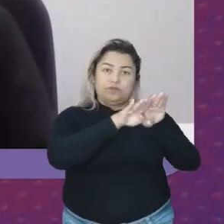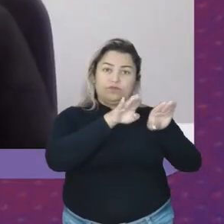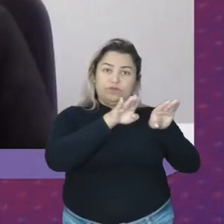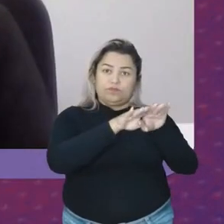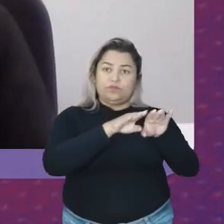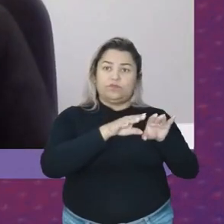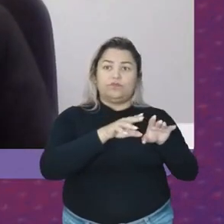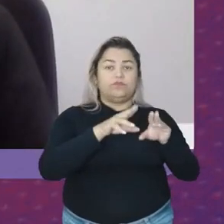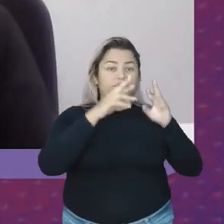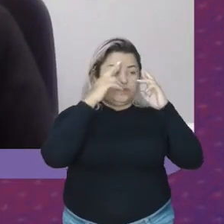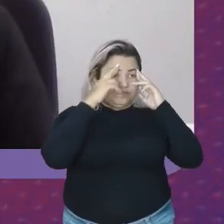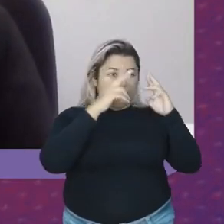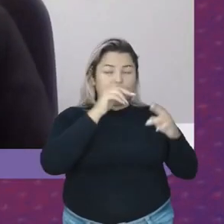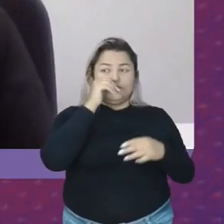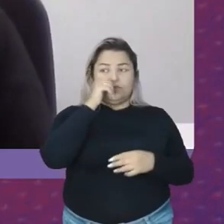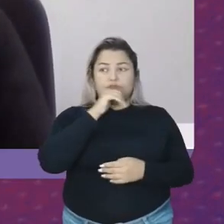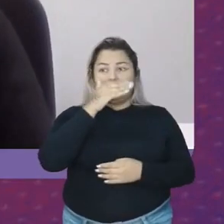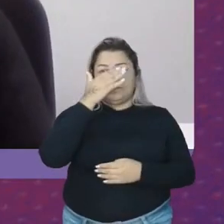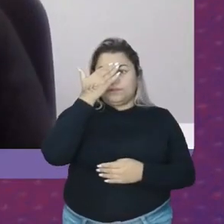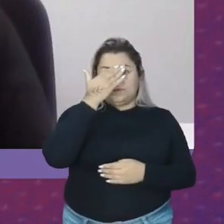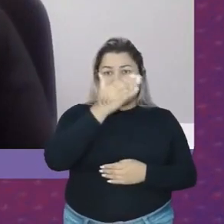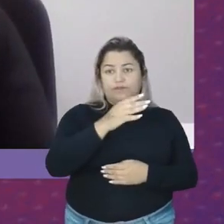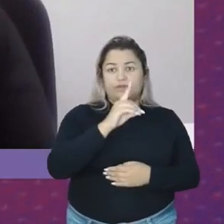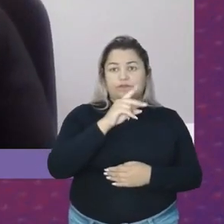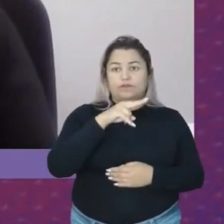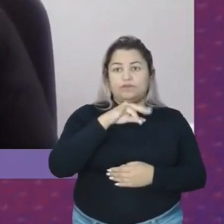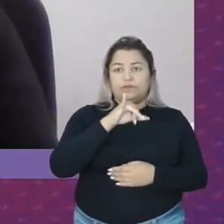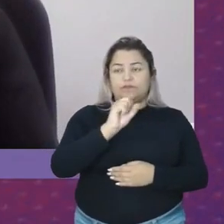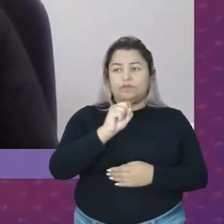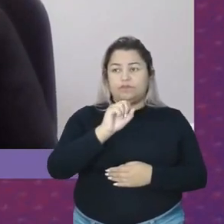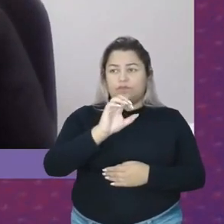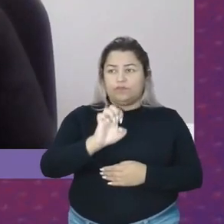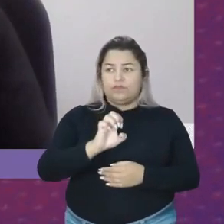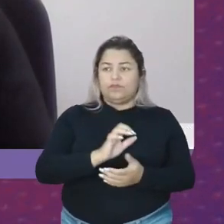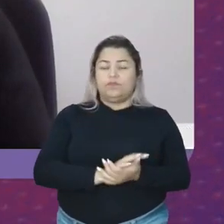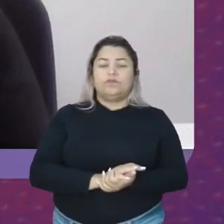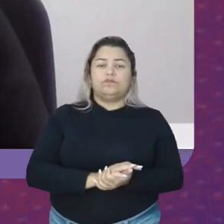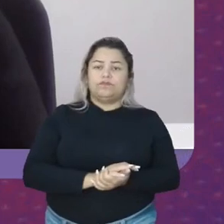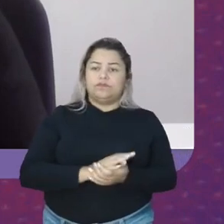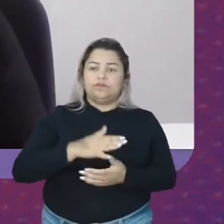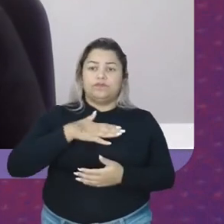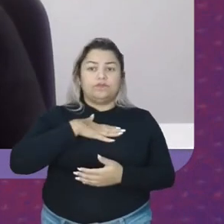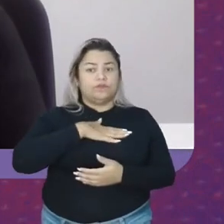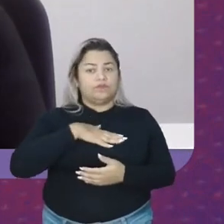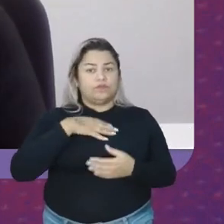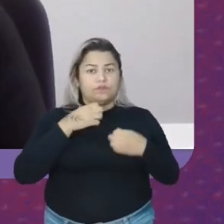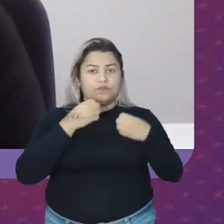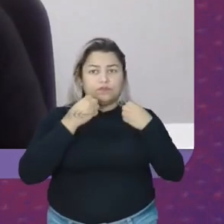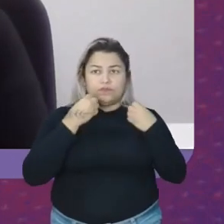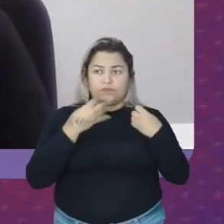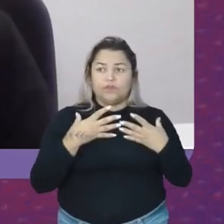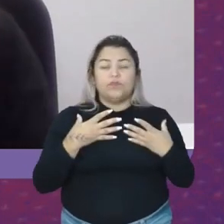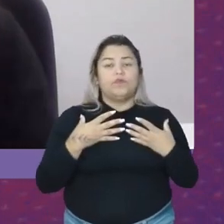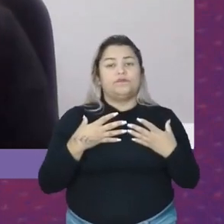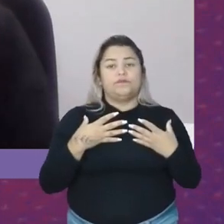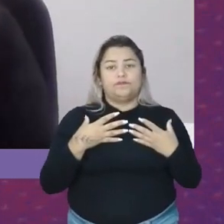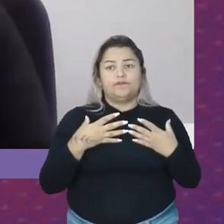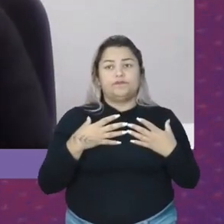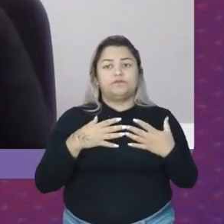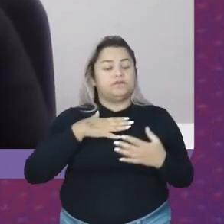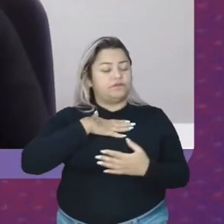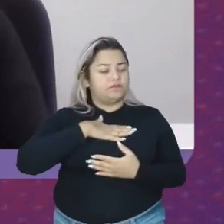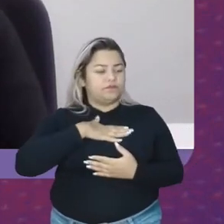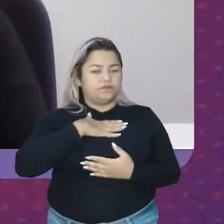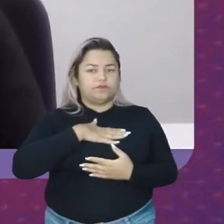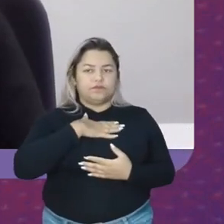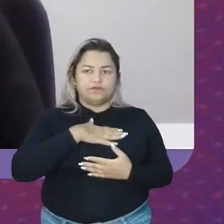mulheres. Obrigada, Denise. Boas, assim, está sendo muito bom, muito